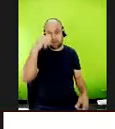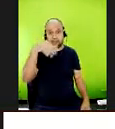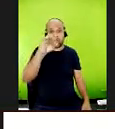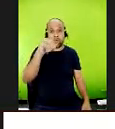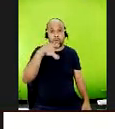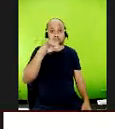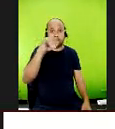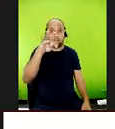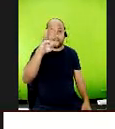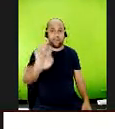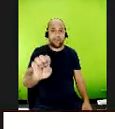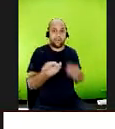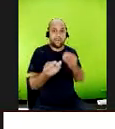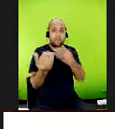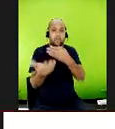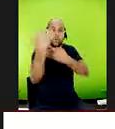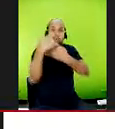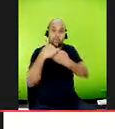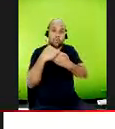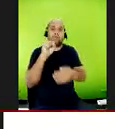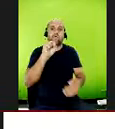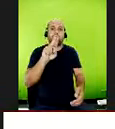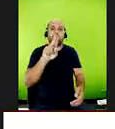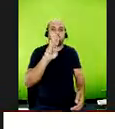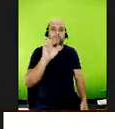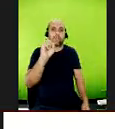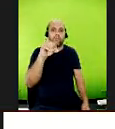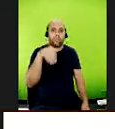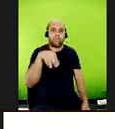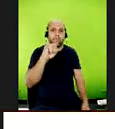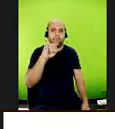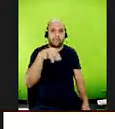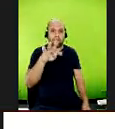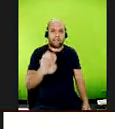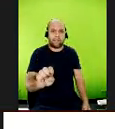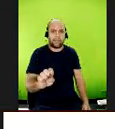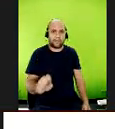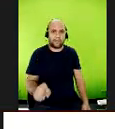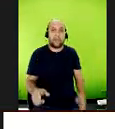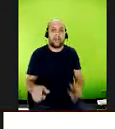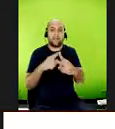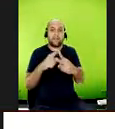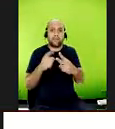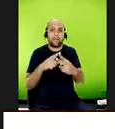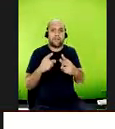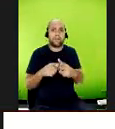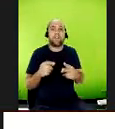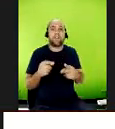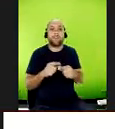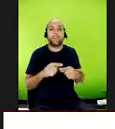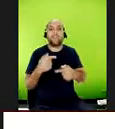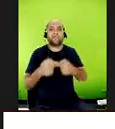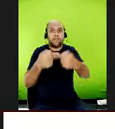preconceito eu tô falando exatamente disso como é que eu me constituir como é que se você constitui Eu tenho dois aspectos filogenéticos ontogenéticos filogenéticos